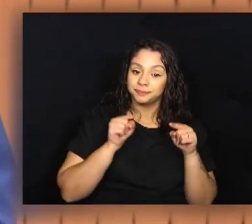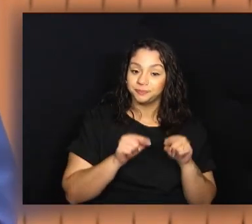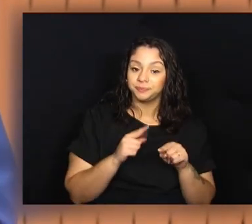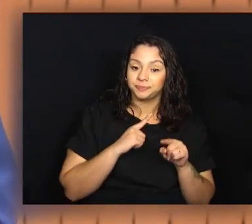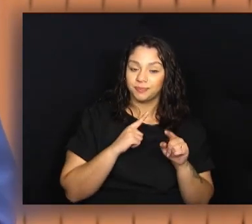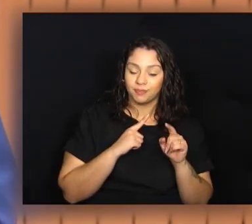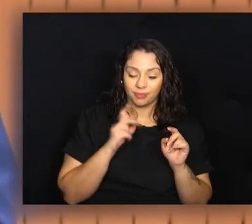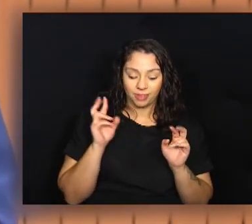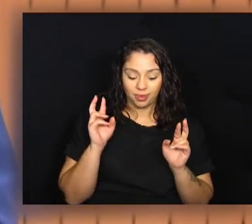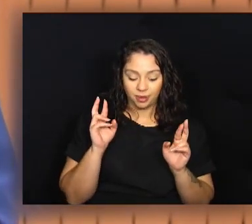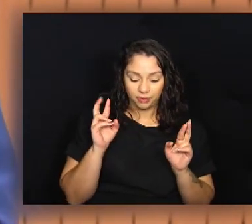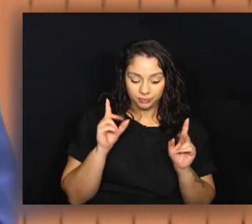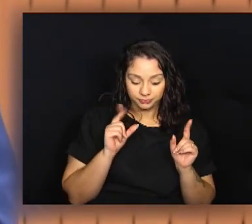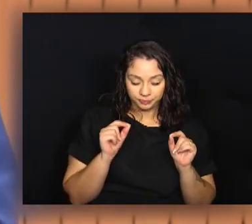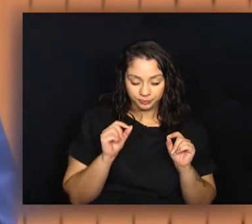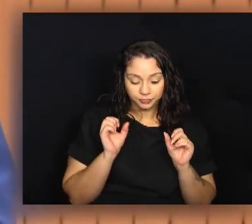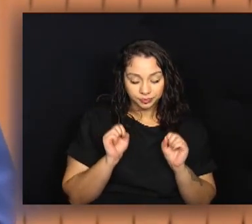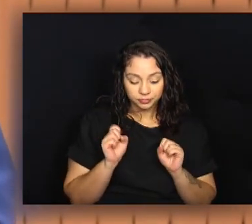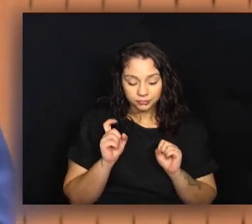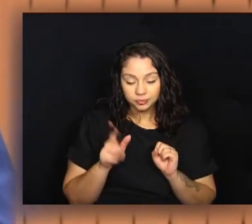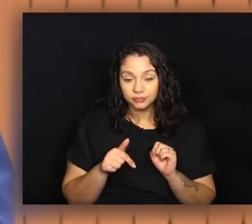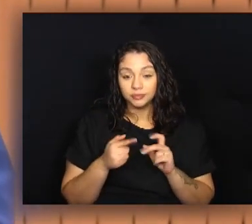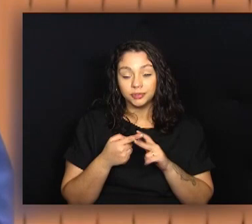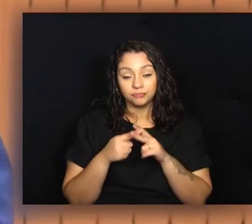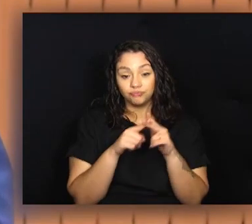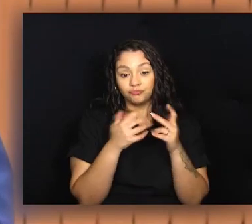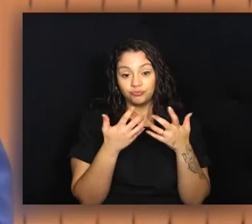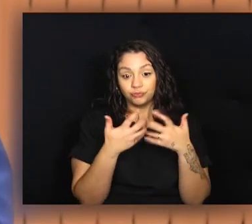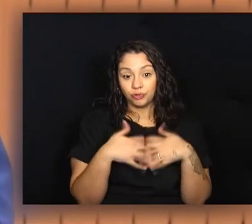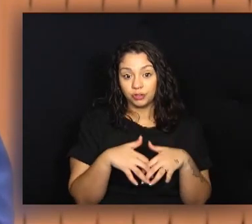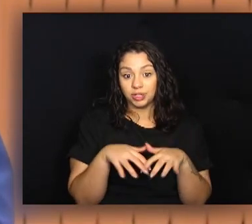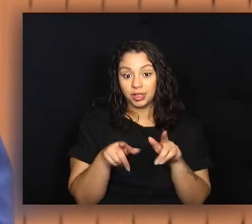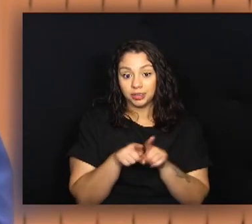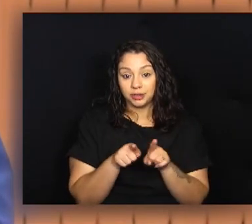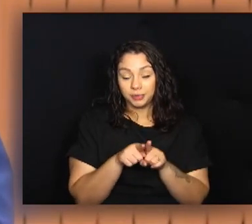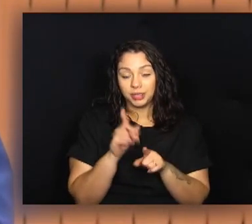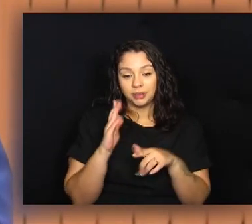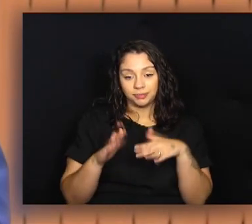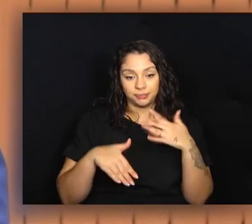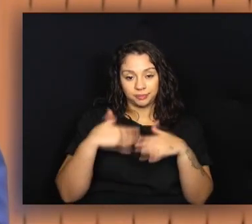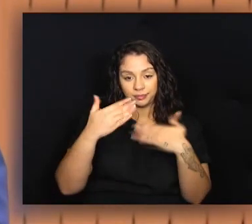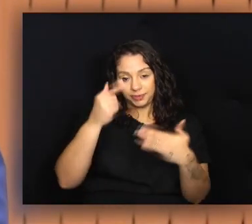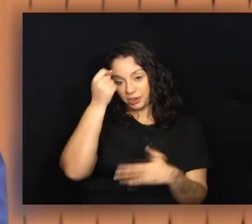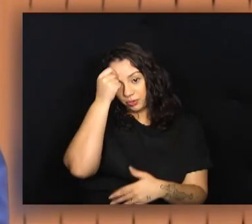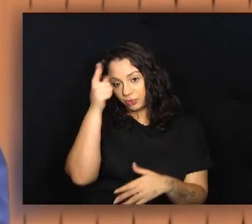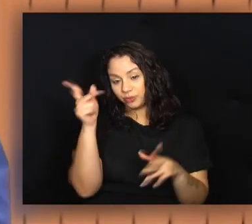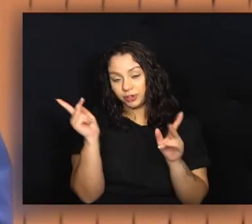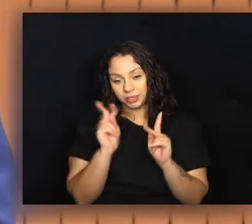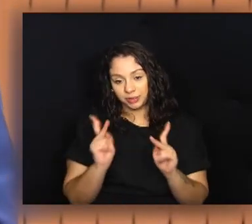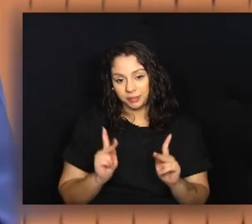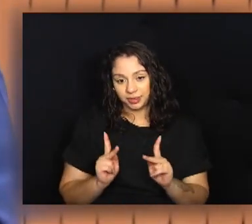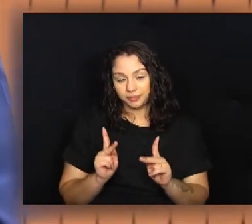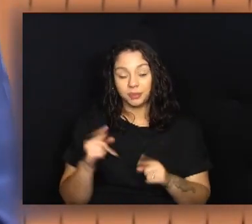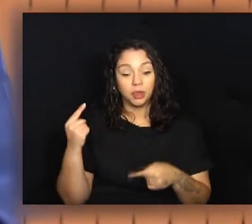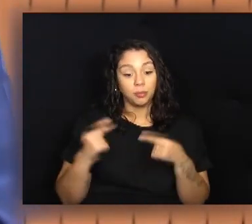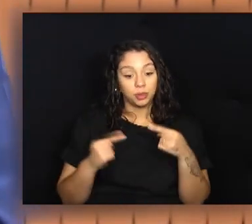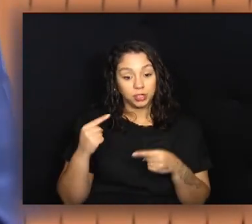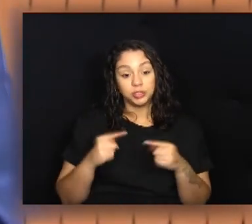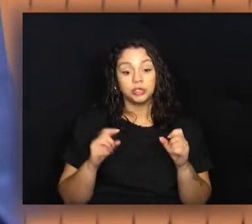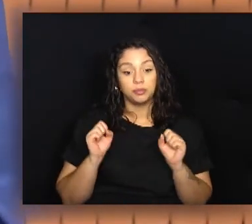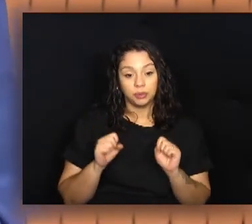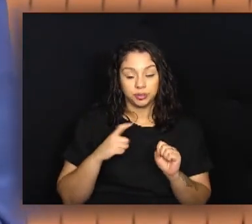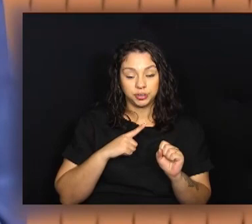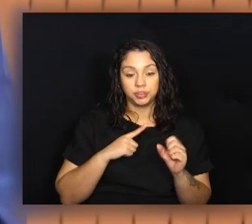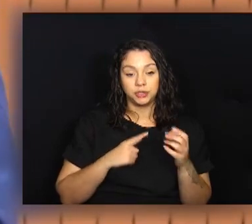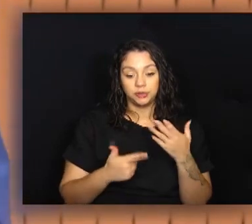referia, pode ser um instrumento e deve ser um instrumento também de construção da cultura da paz. A política pode cumprir esse